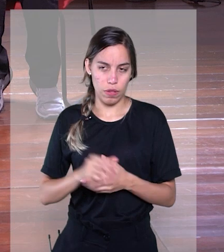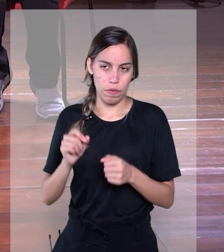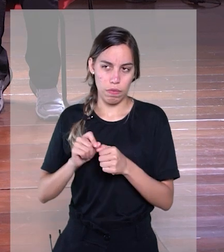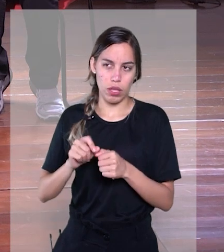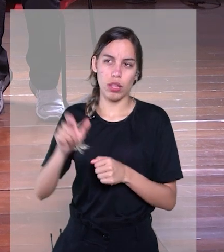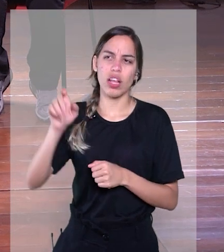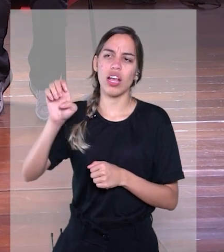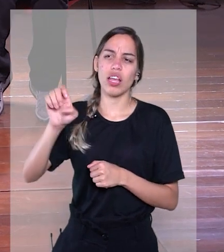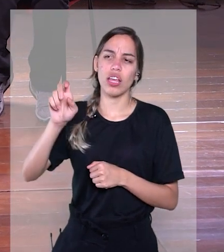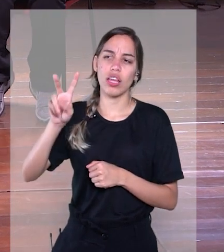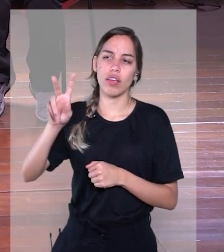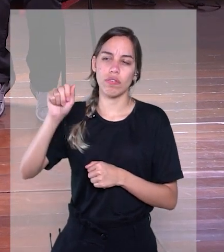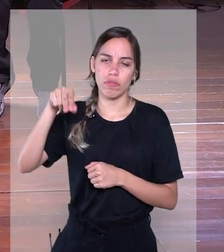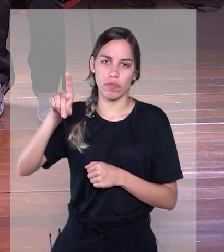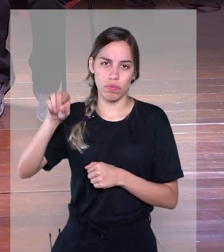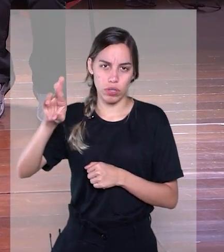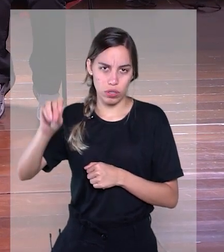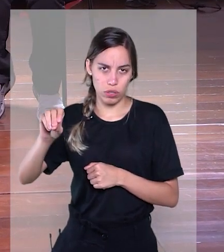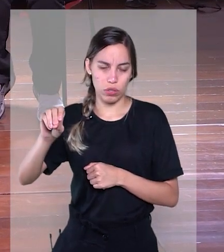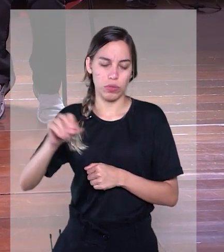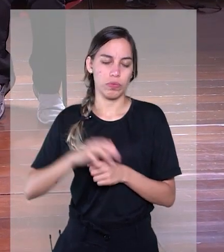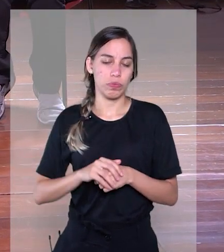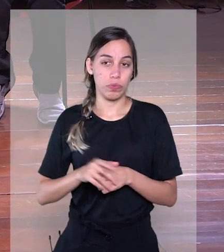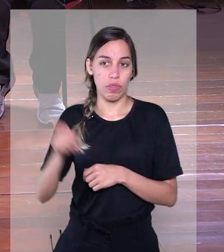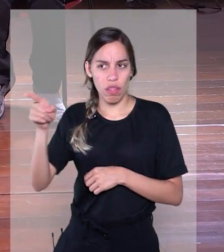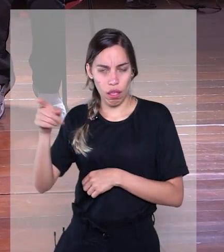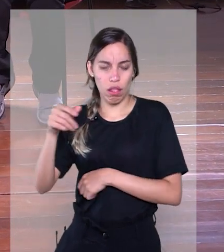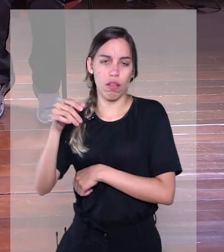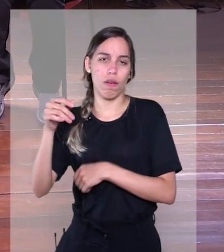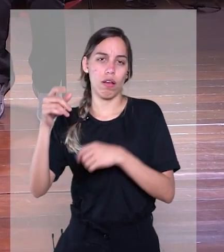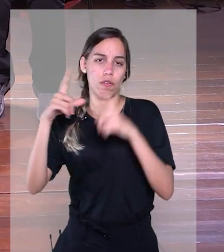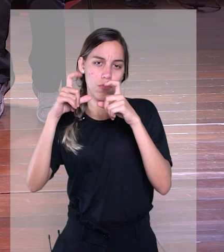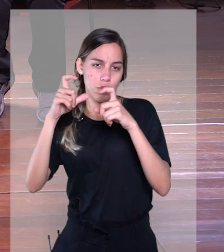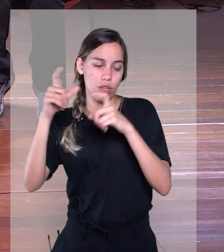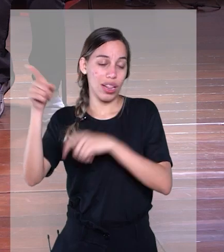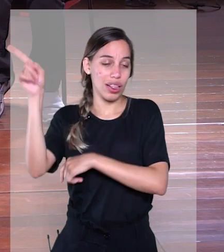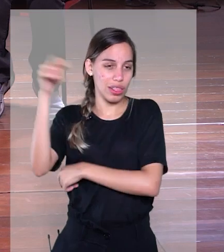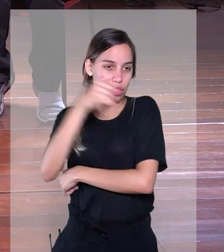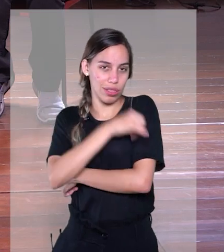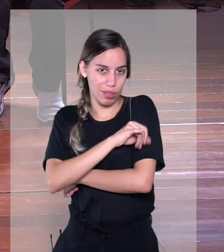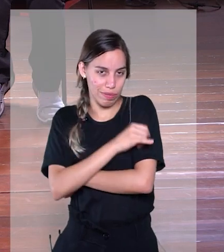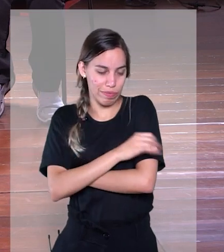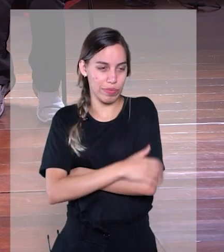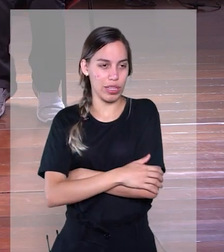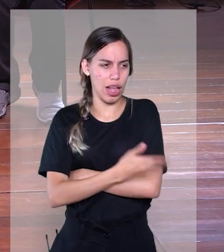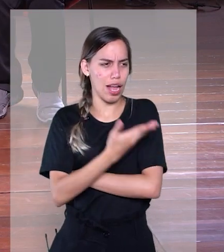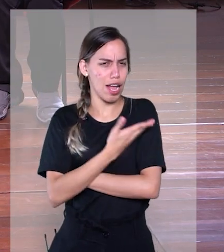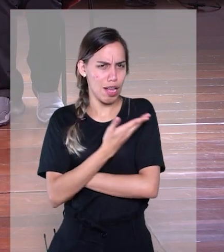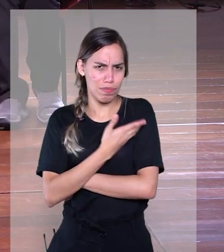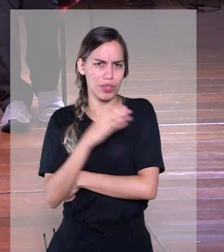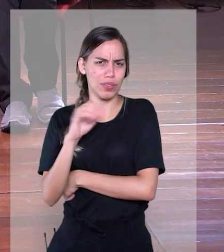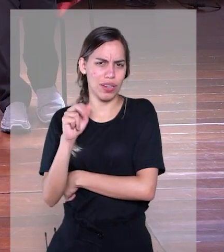é o Evandro Teixeira, é um grande fotógrafo do Rio de Janeiro também, que foi colega do Caso no Brasil. E